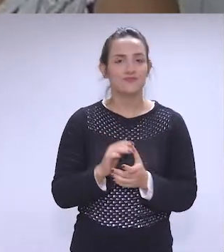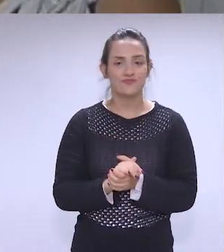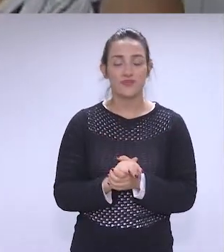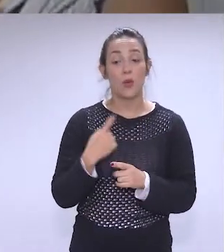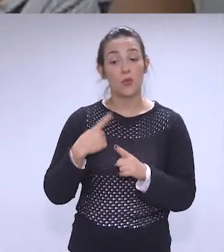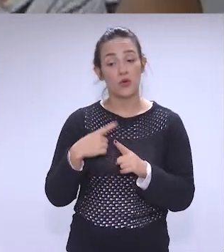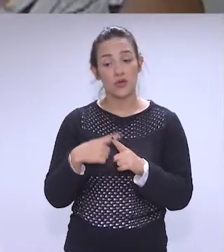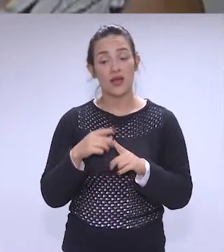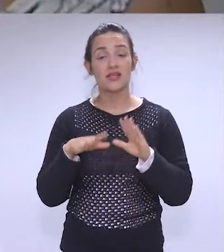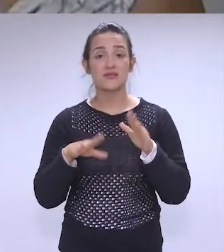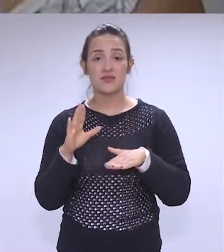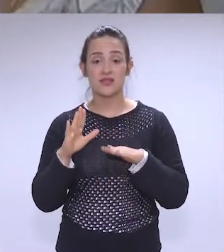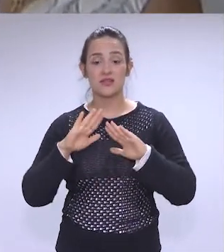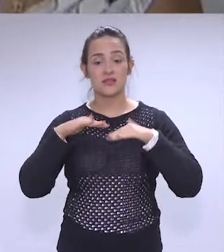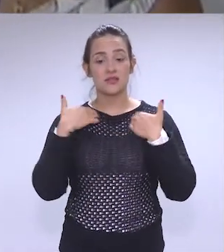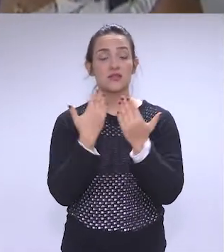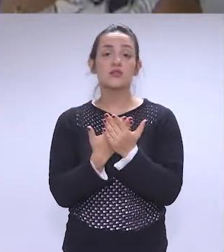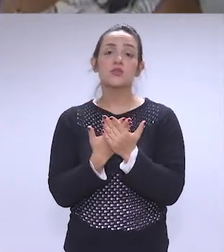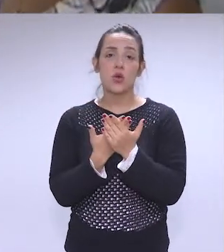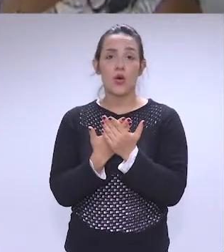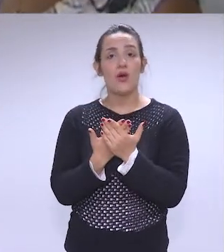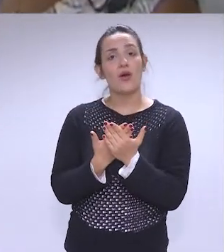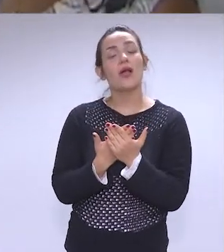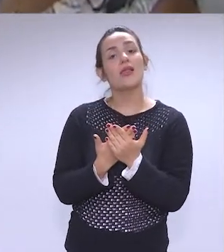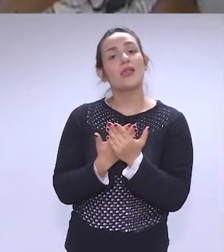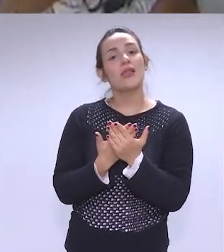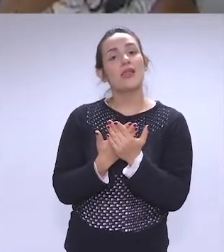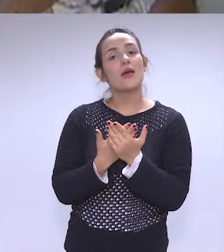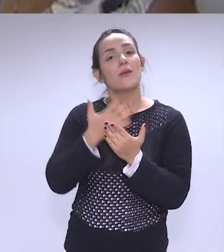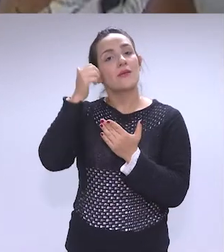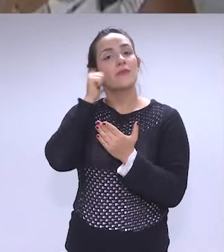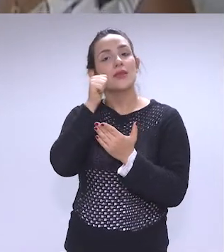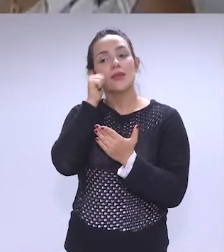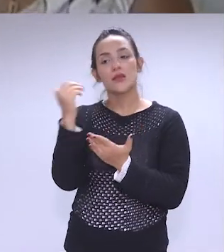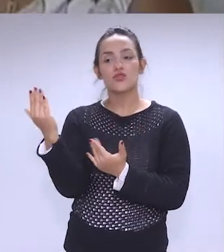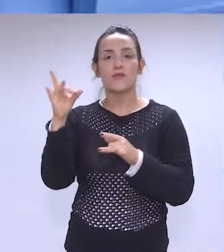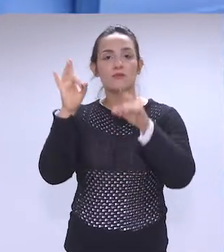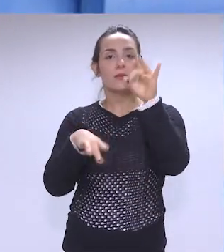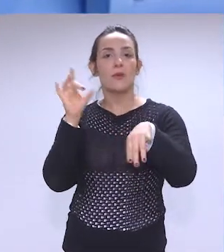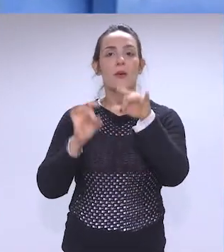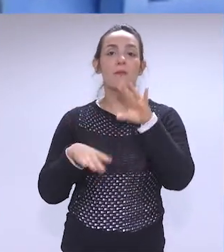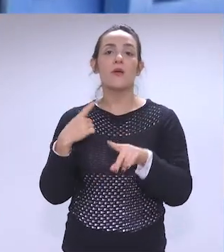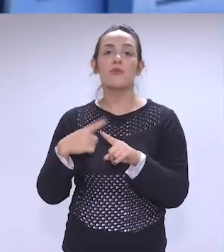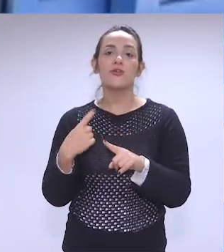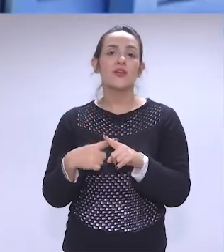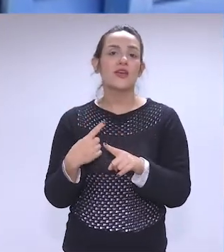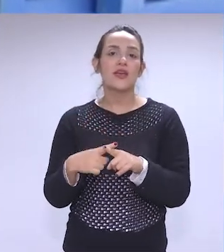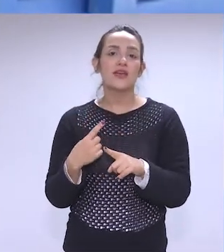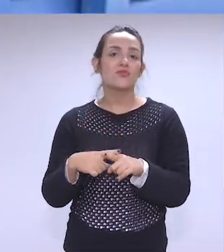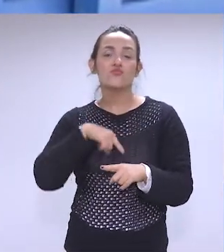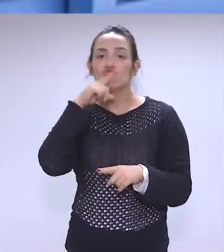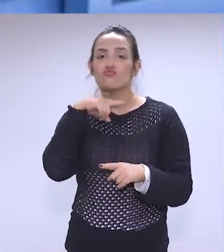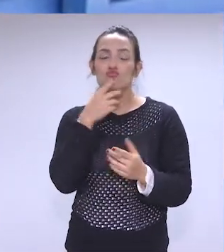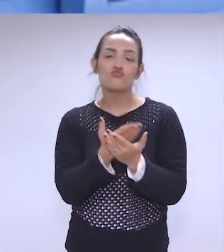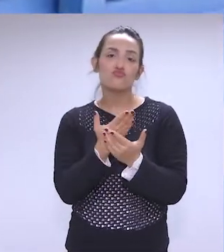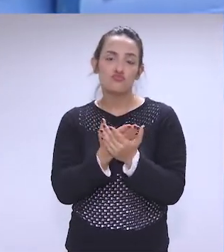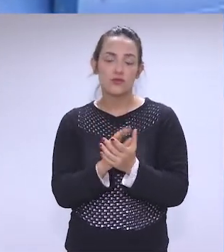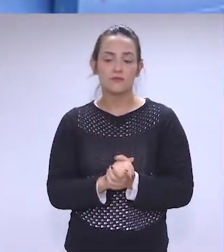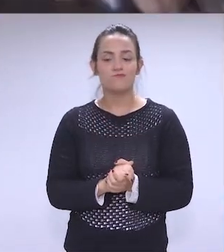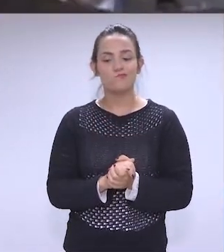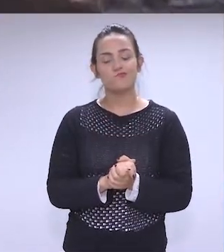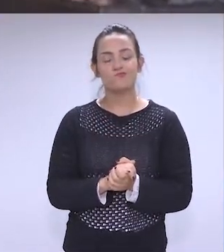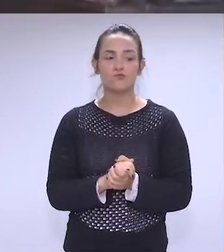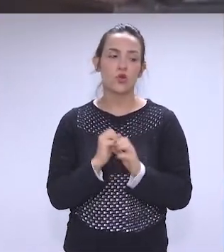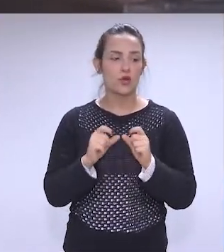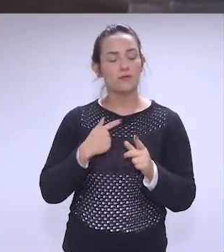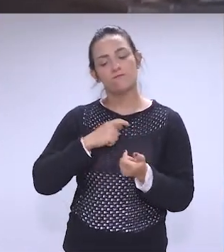acontecia na escola, que era a evasão escolar das alunas grávidas. Foi aí que a professora e coordenadora Elisa